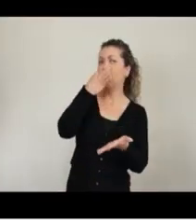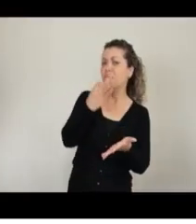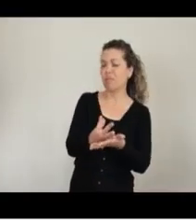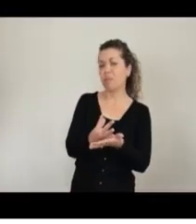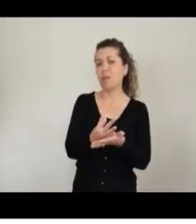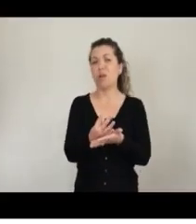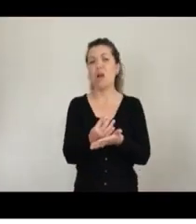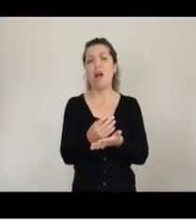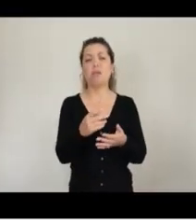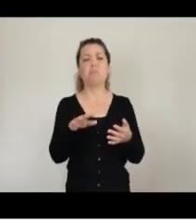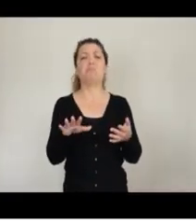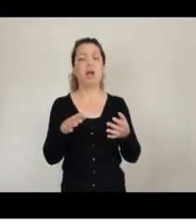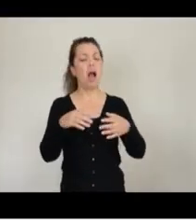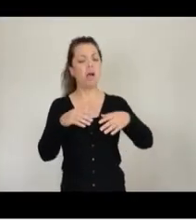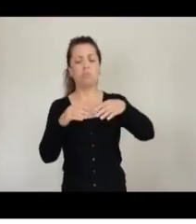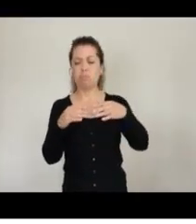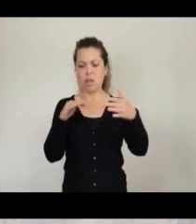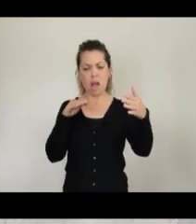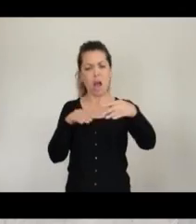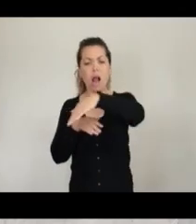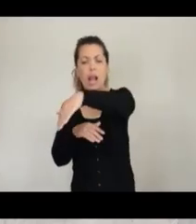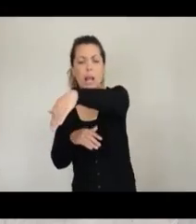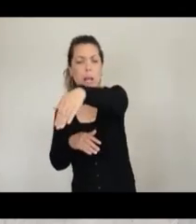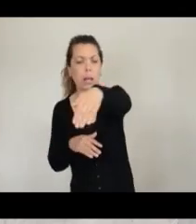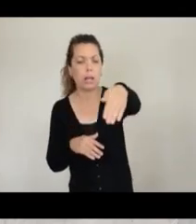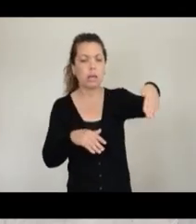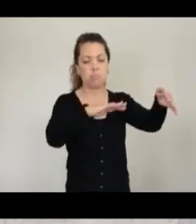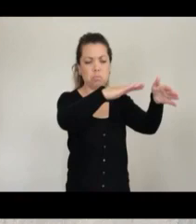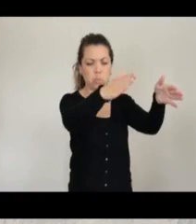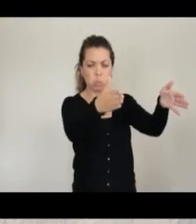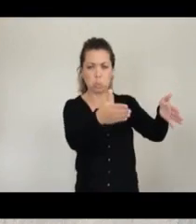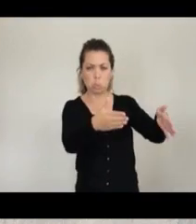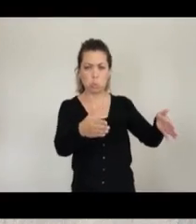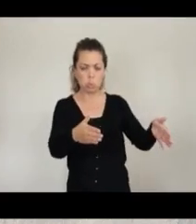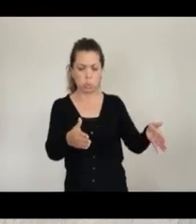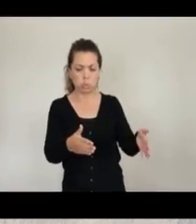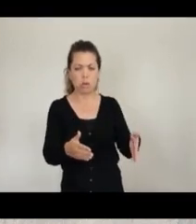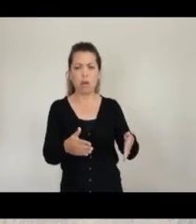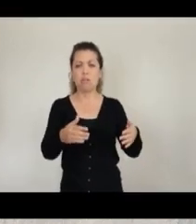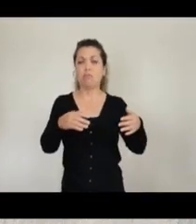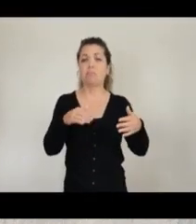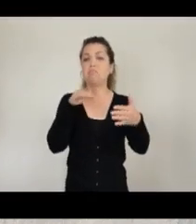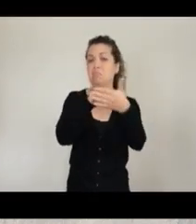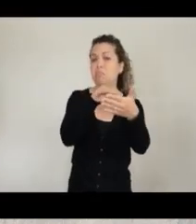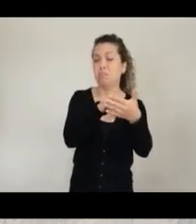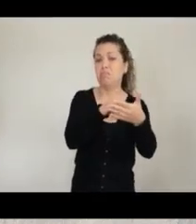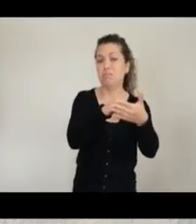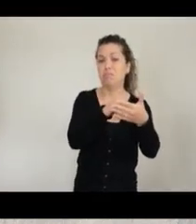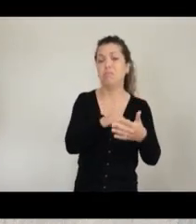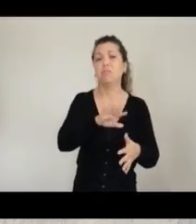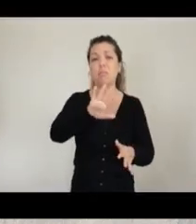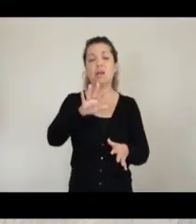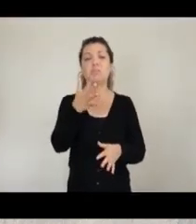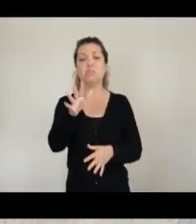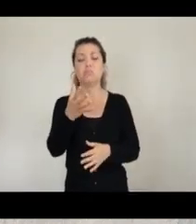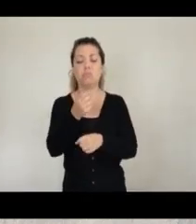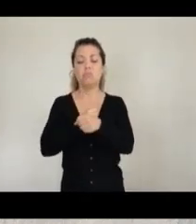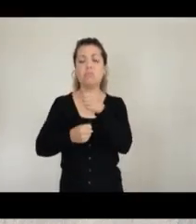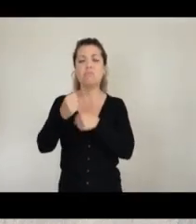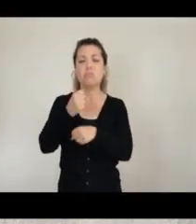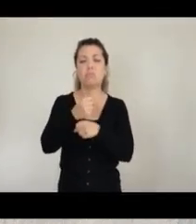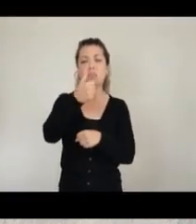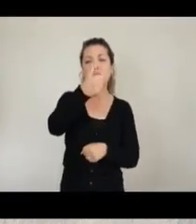partir de meados do século XVIII pela construção naval e pelo cultivo do arroz. Construção naval. Na